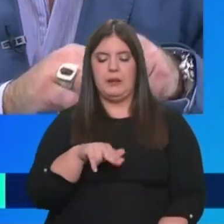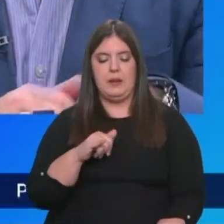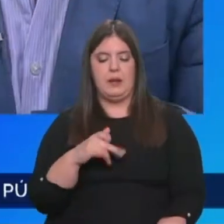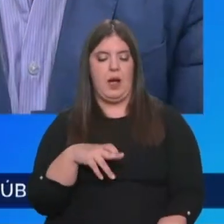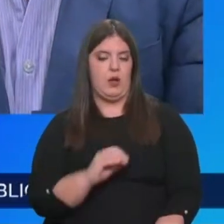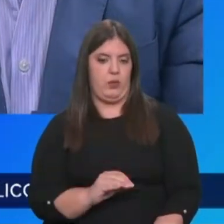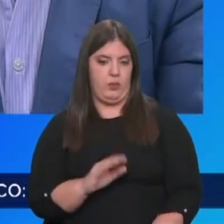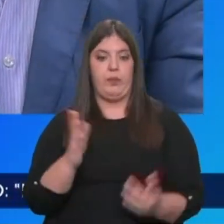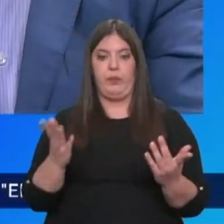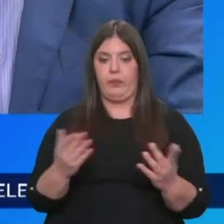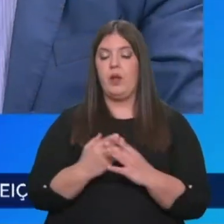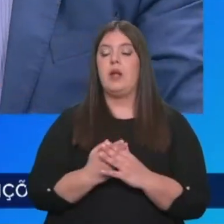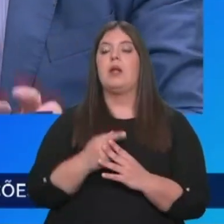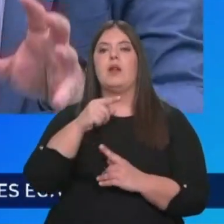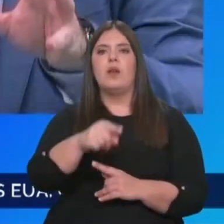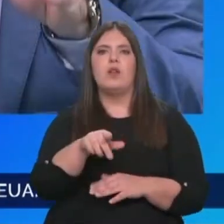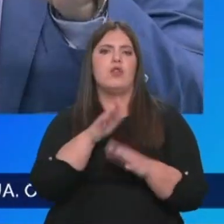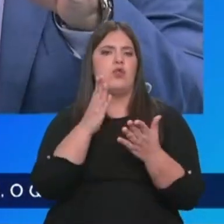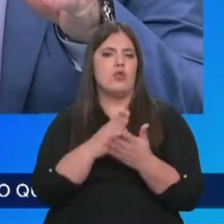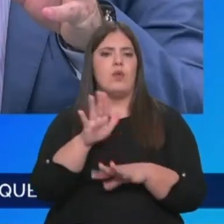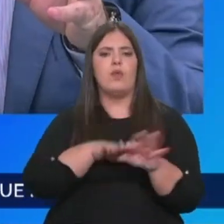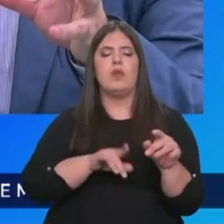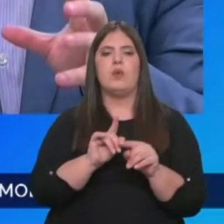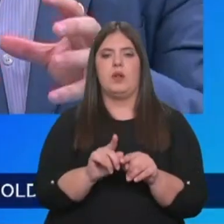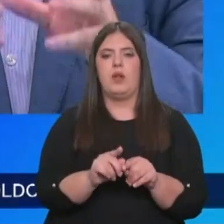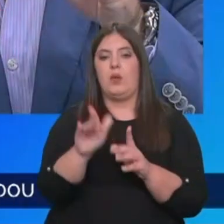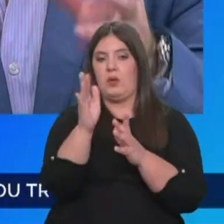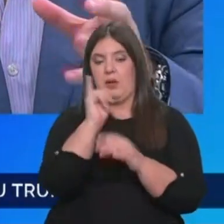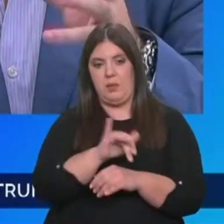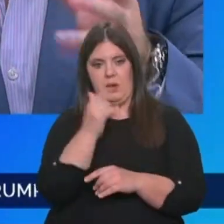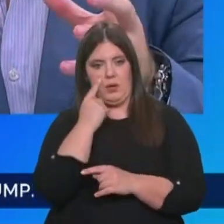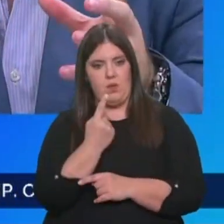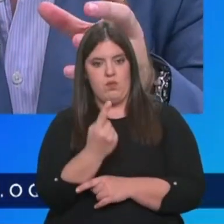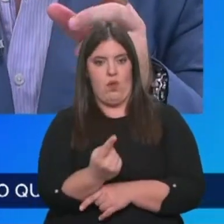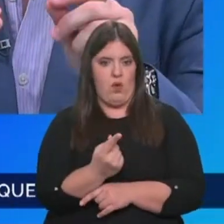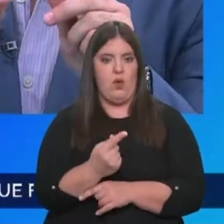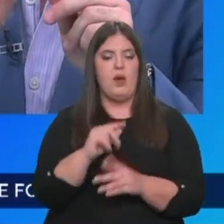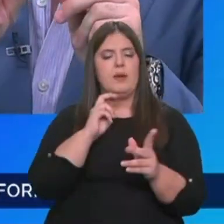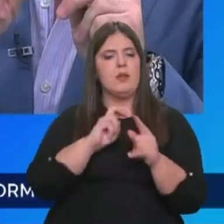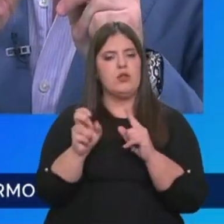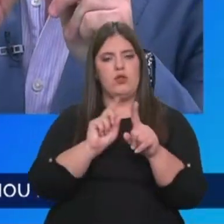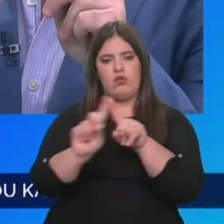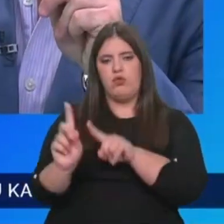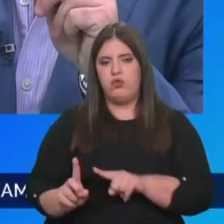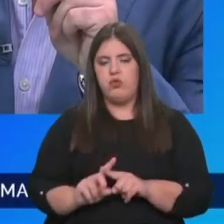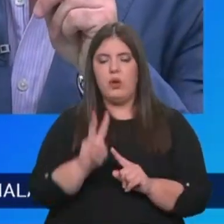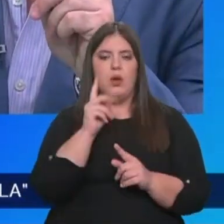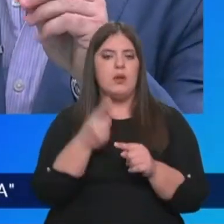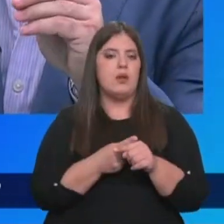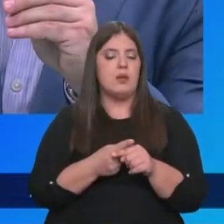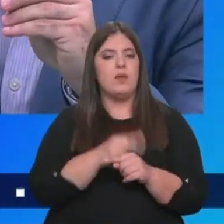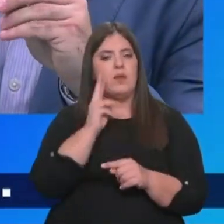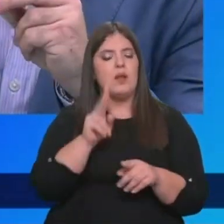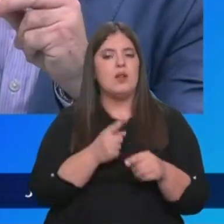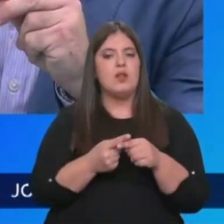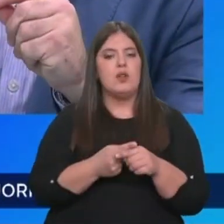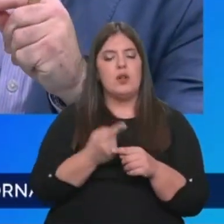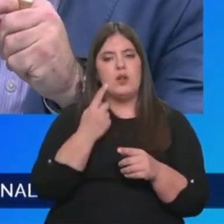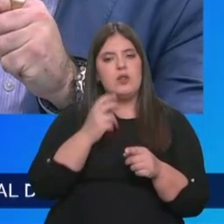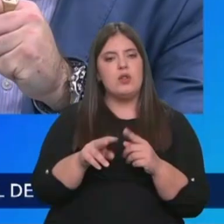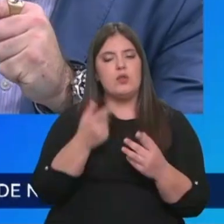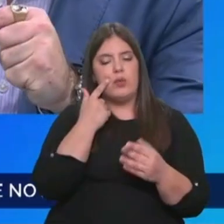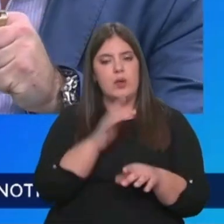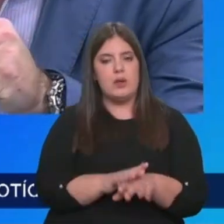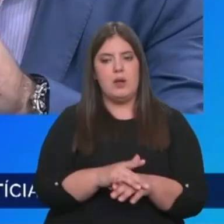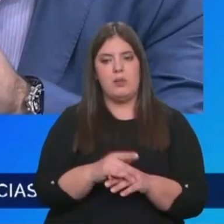estudo. E que basicamente diz o seguinte: quando olhamos para estas imagens, nestas energias diferentes, interessa-nos ver as energias, por exemplo, que é